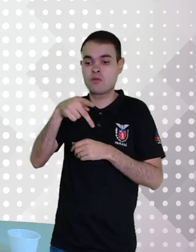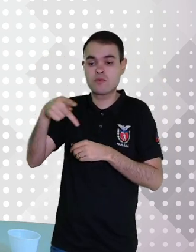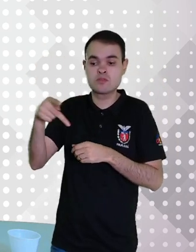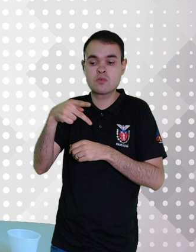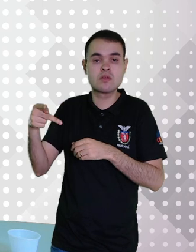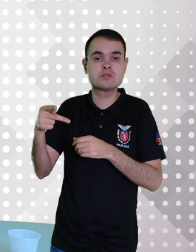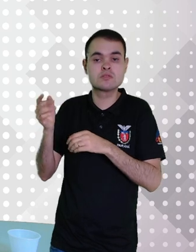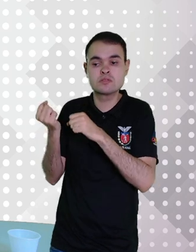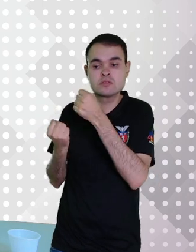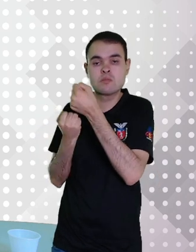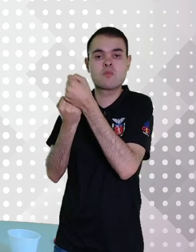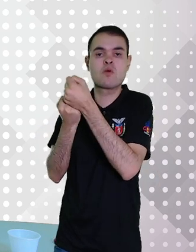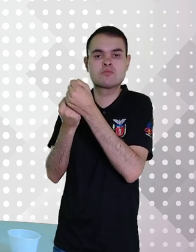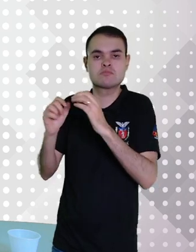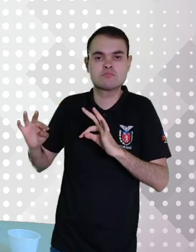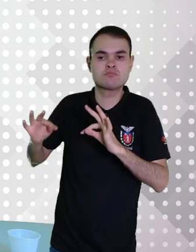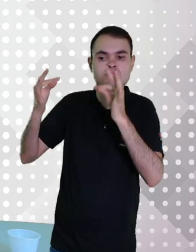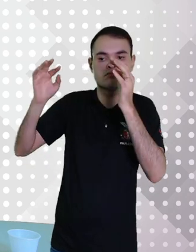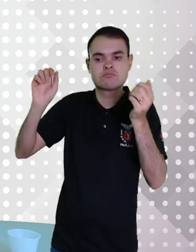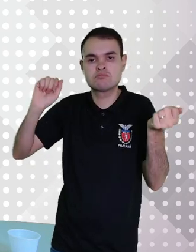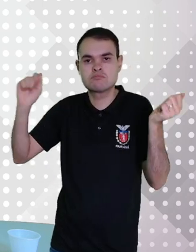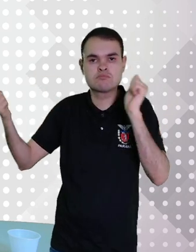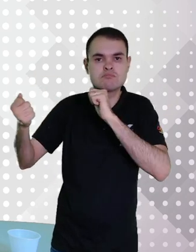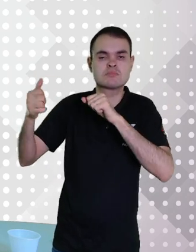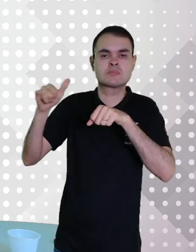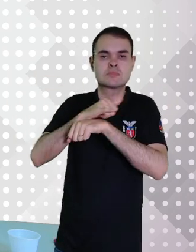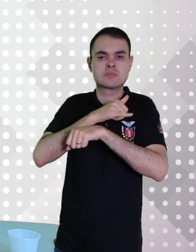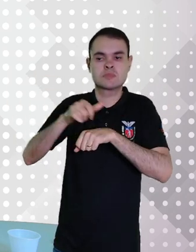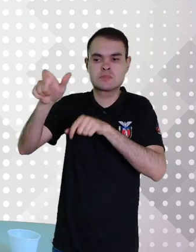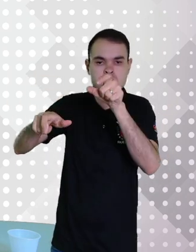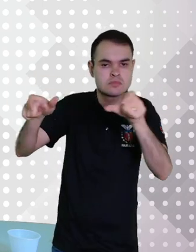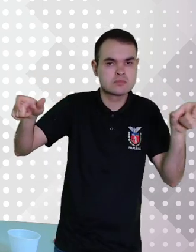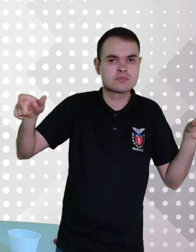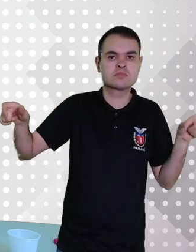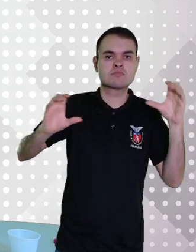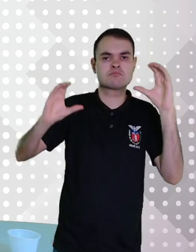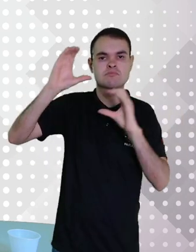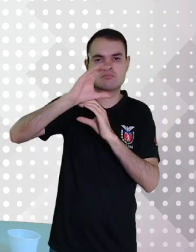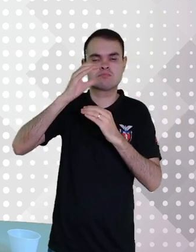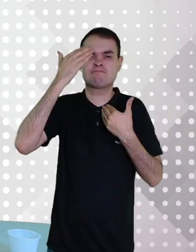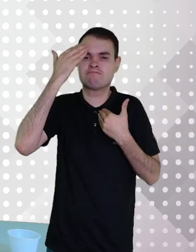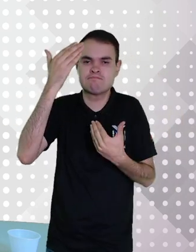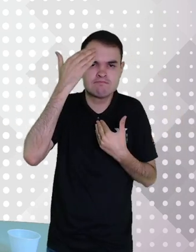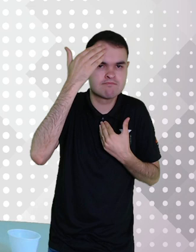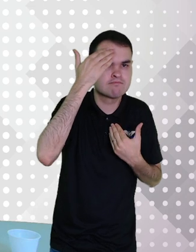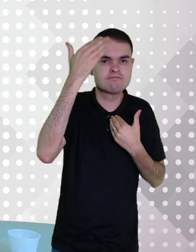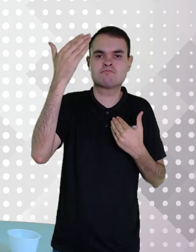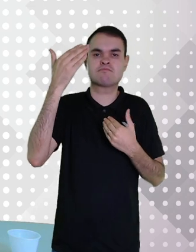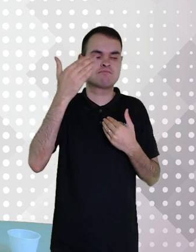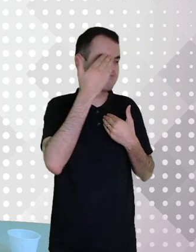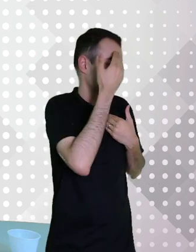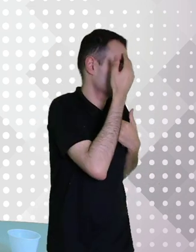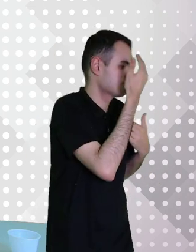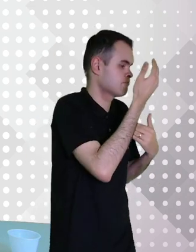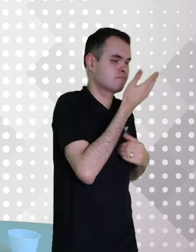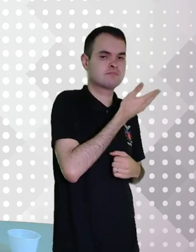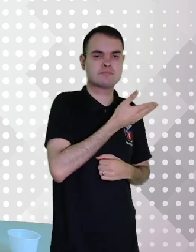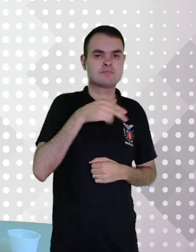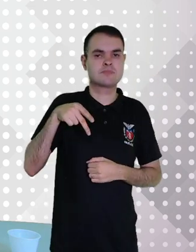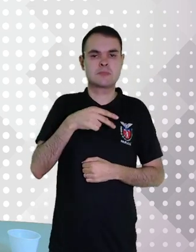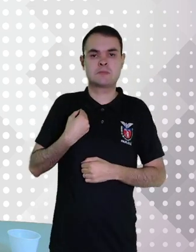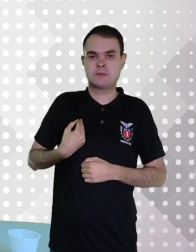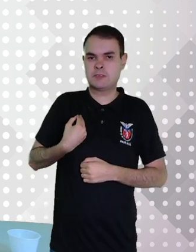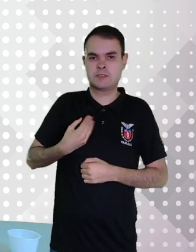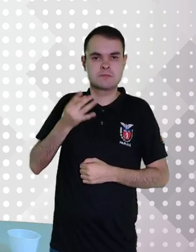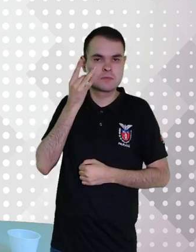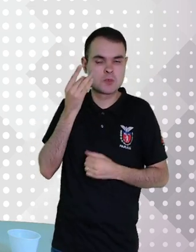termo que nos referenciamos ao nosso professor que atende esse estudante noturno. Então, agradecemos a presença da professora Adriana hoje.